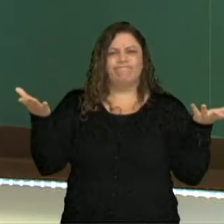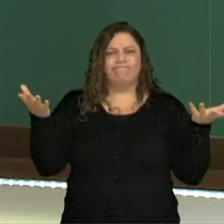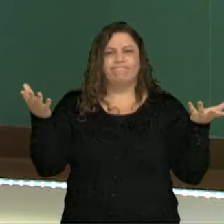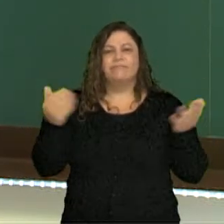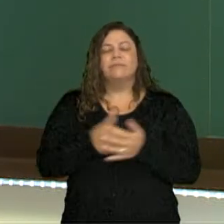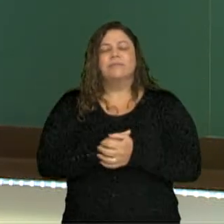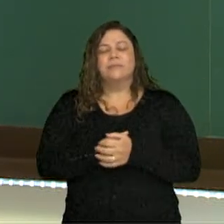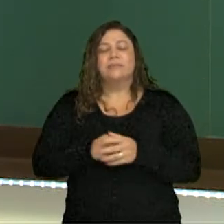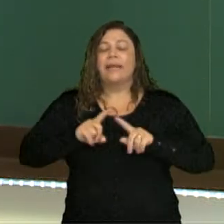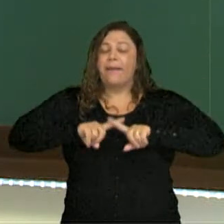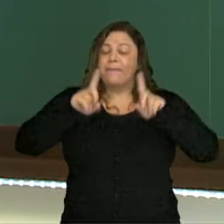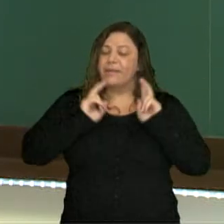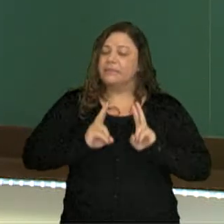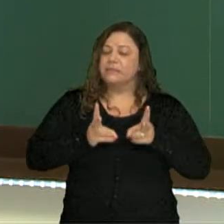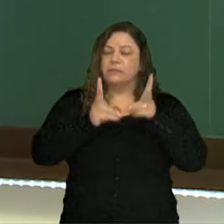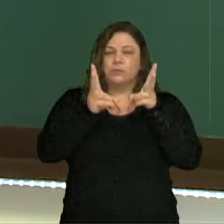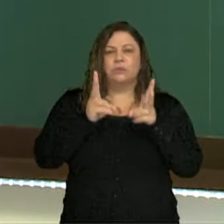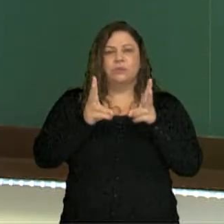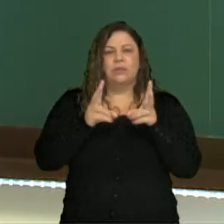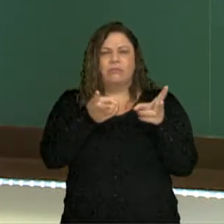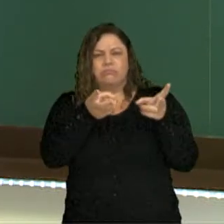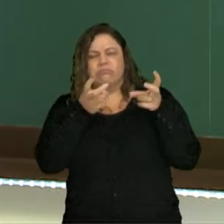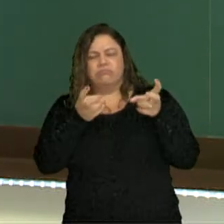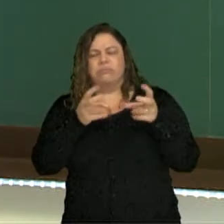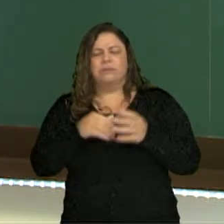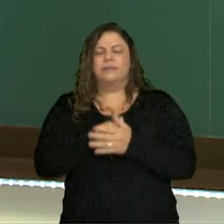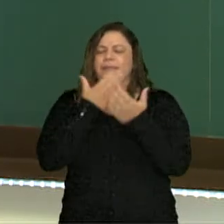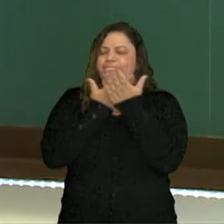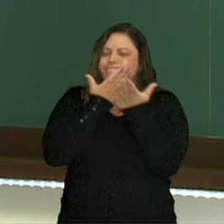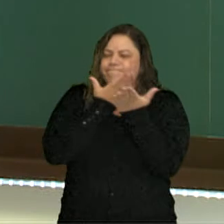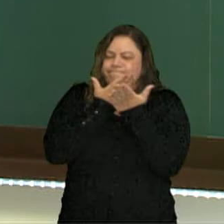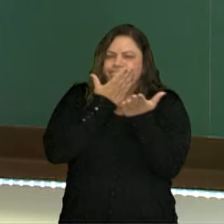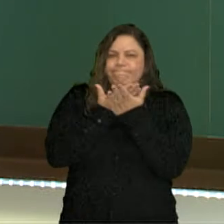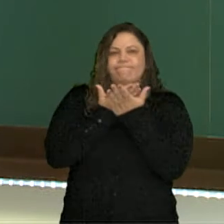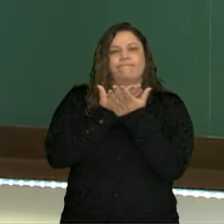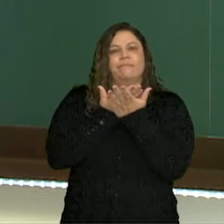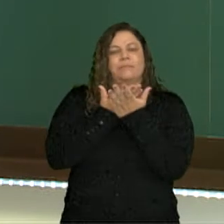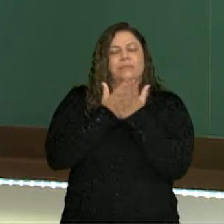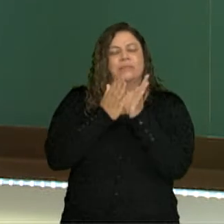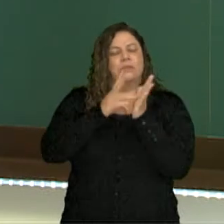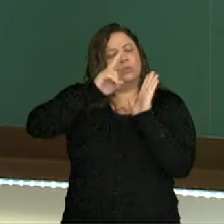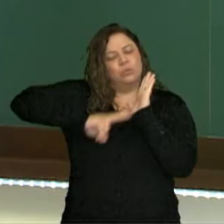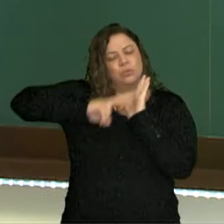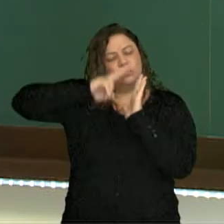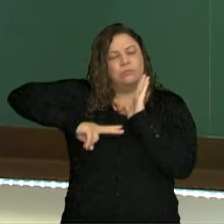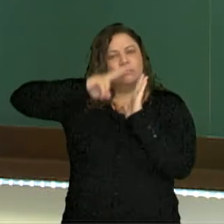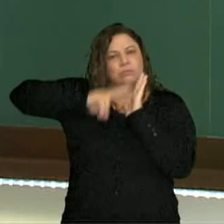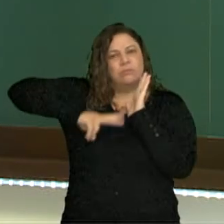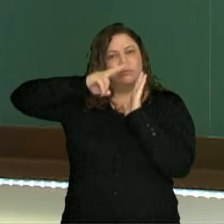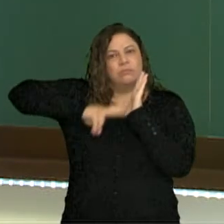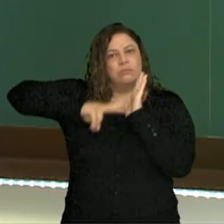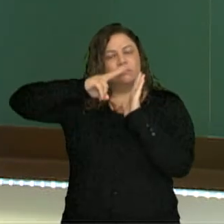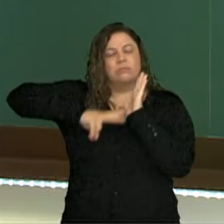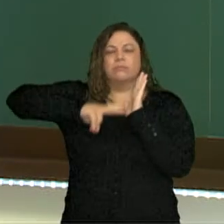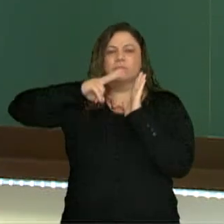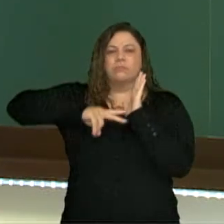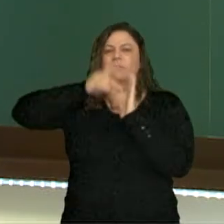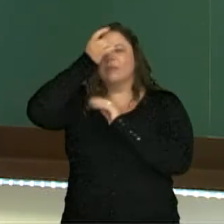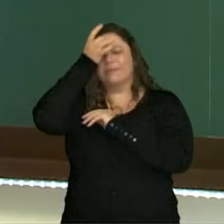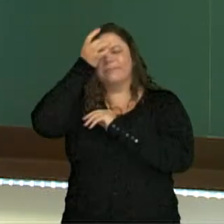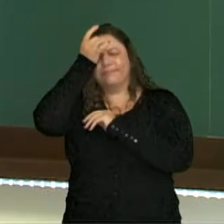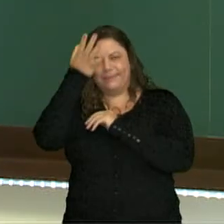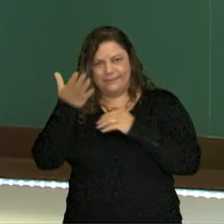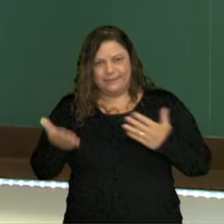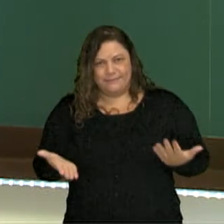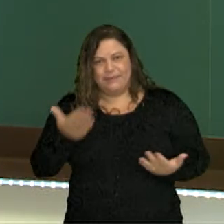na continuidade, quando você persiste nos estudos e nas leituras, você vai aí tendo mais facilidade